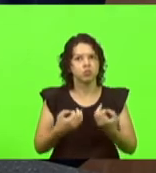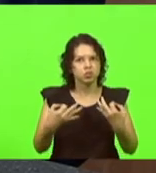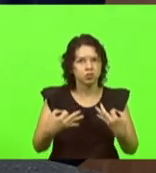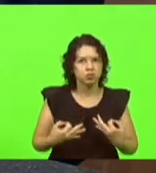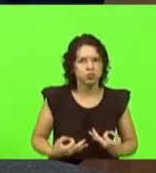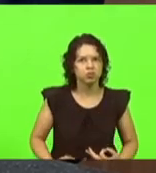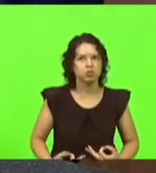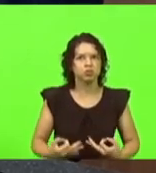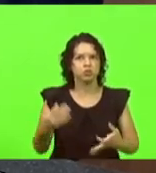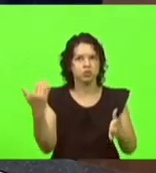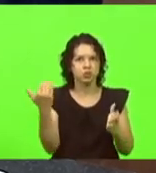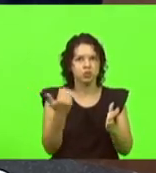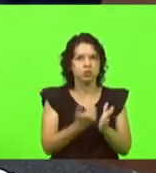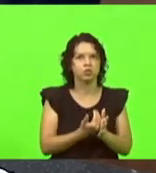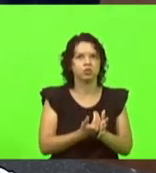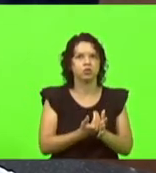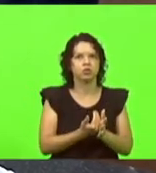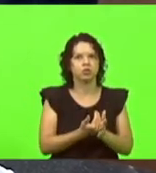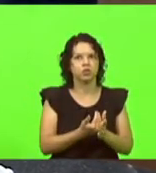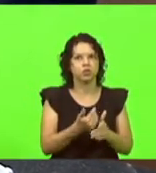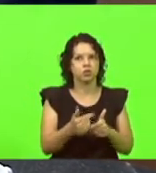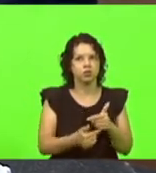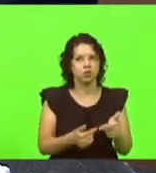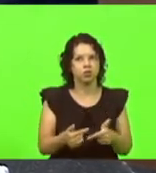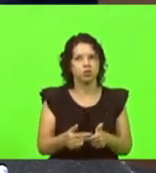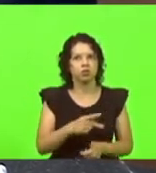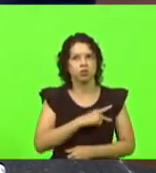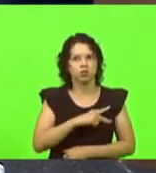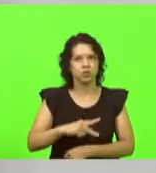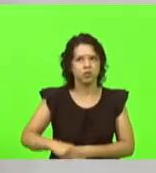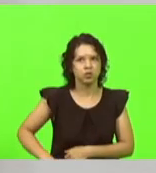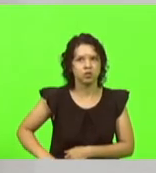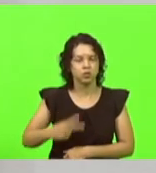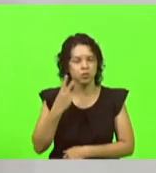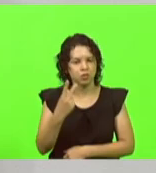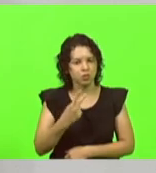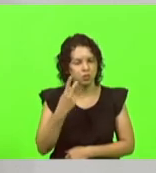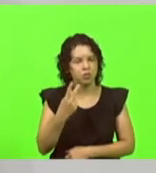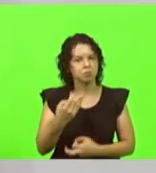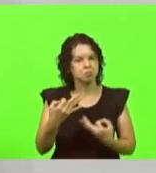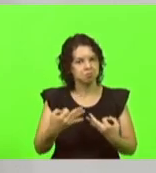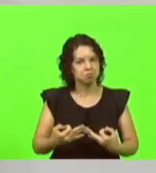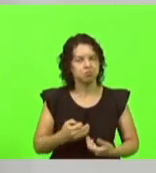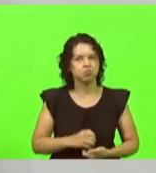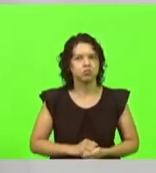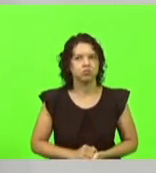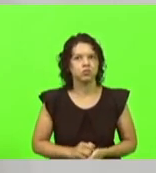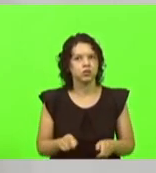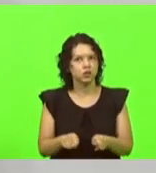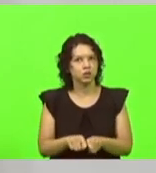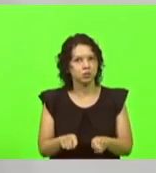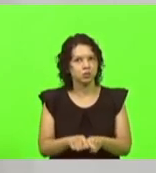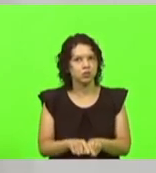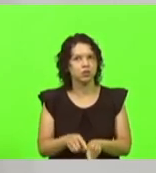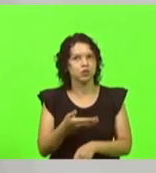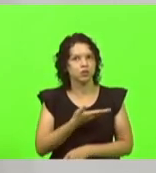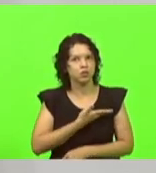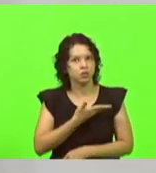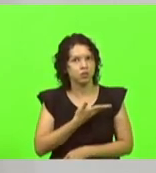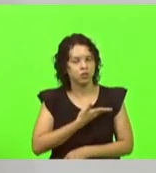cumprir os deveres de um presidente do Parlamento. Também o meu colega de